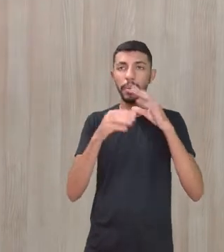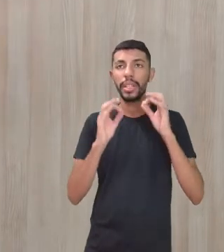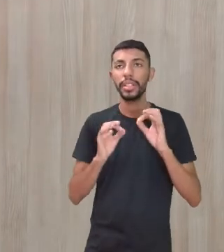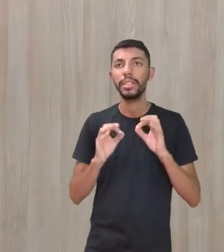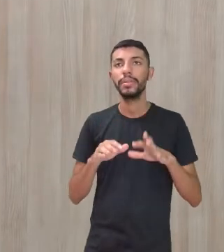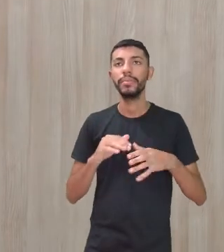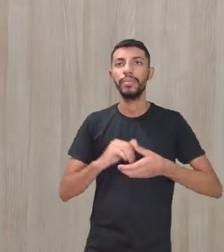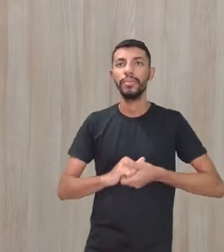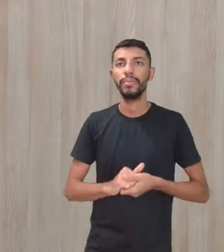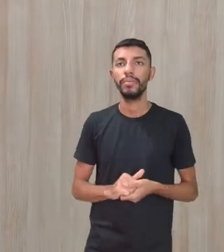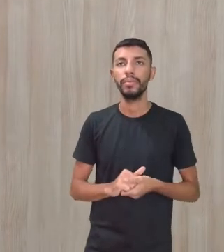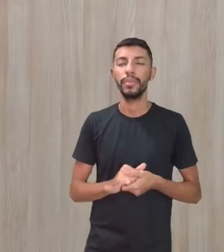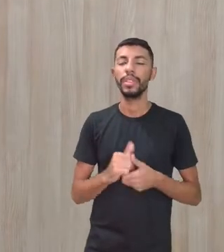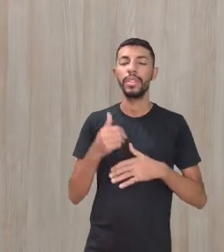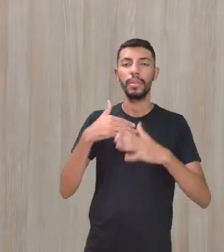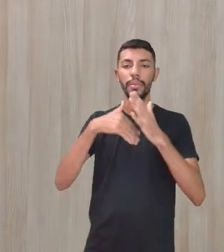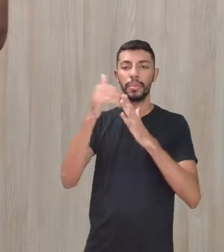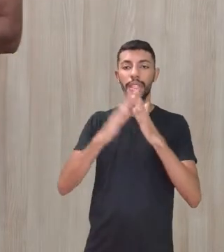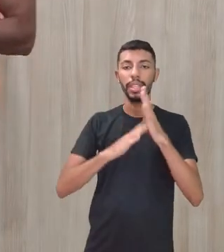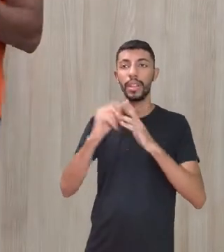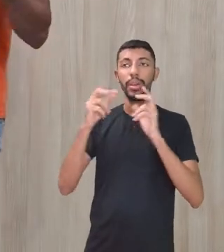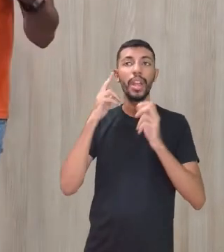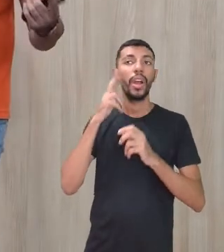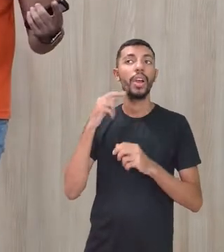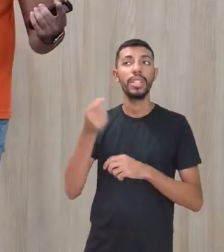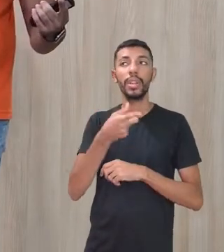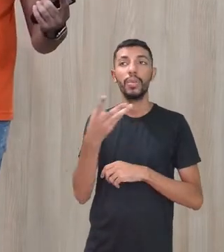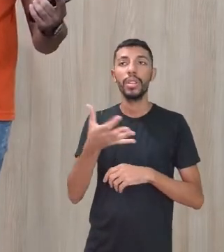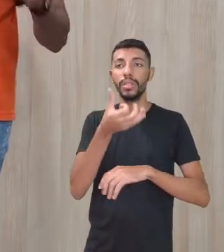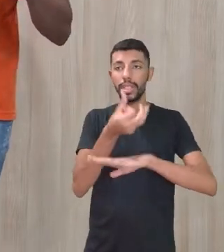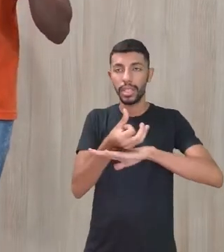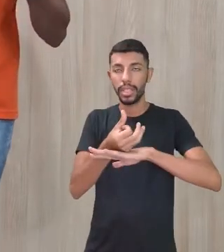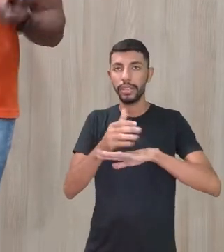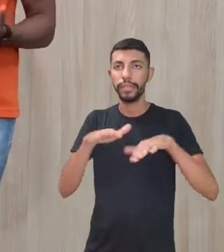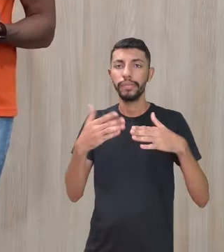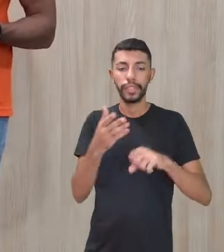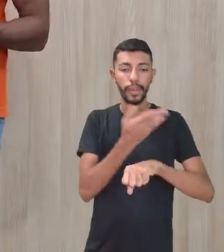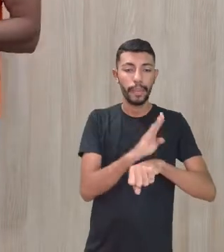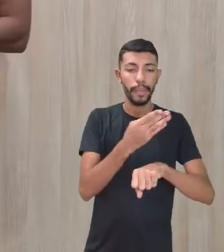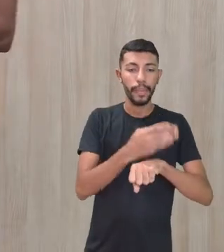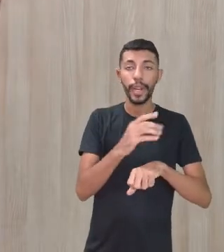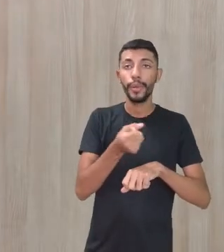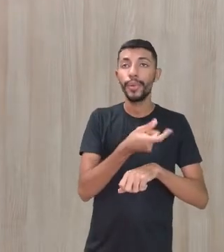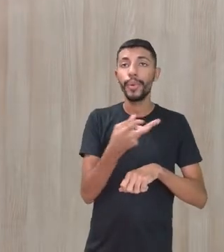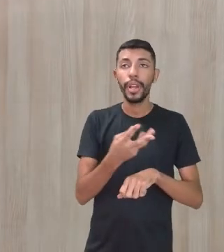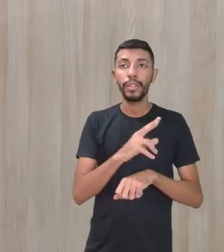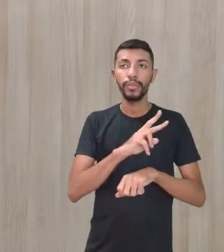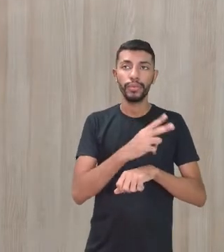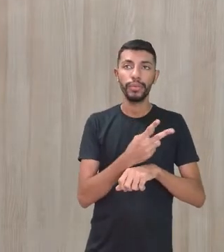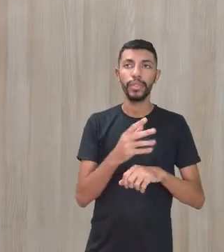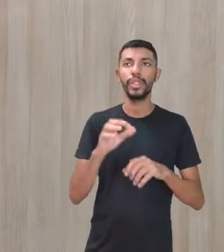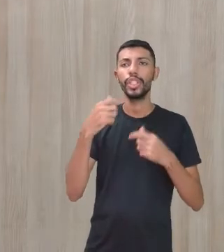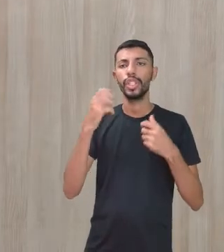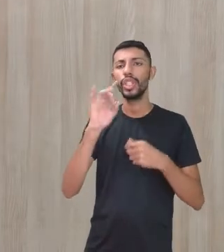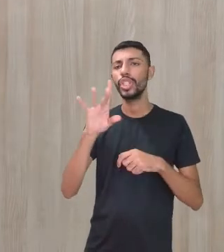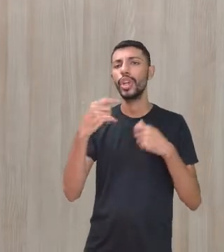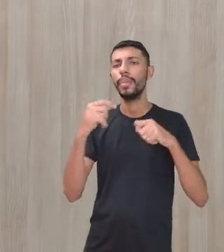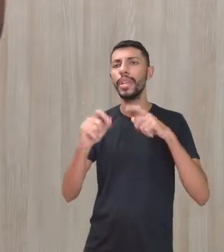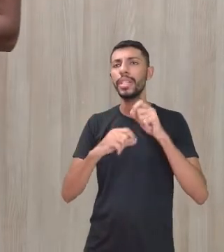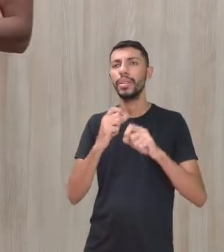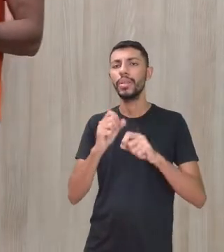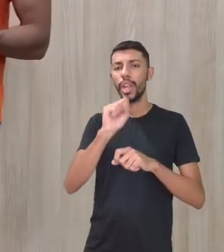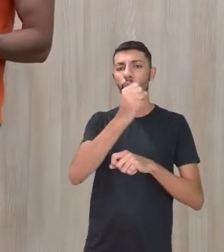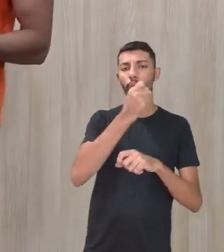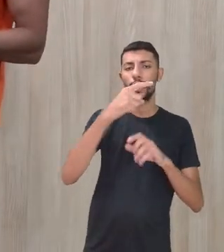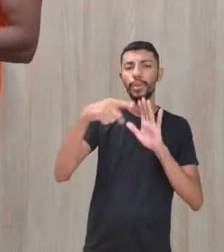eu pintei 6 de rosa, quantos eu pintei de branco se o total é 8? Basta eu subtrair aqui o 8 pelo